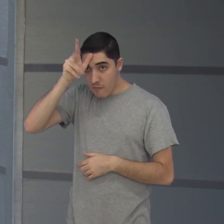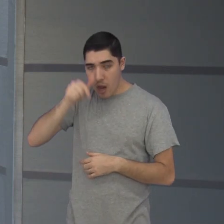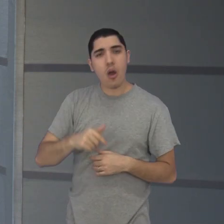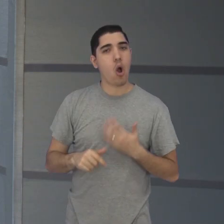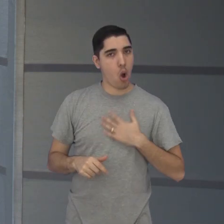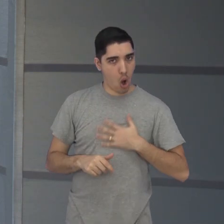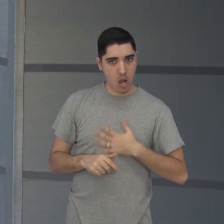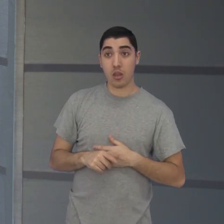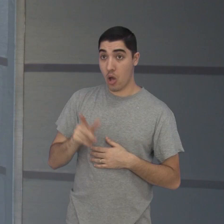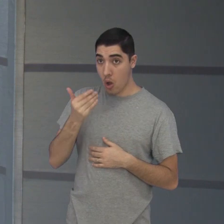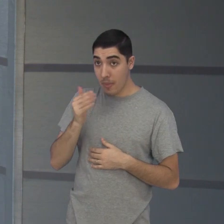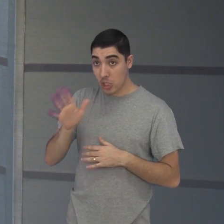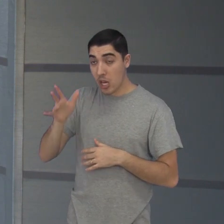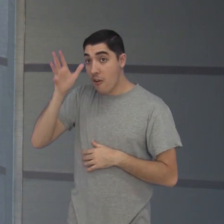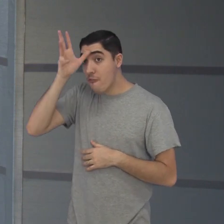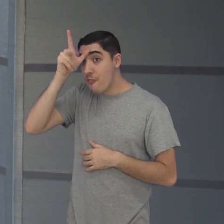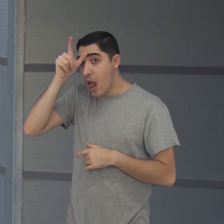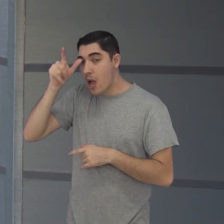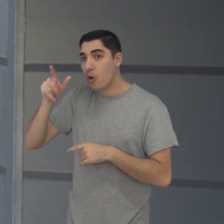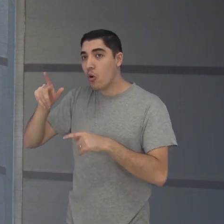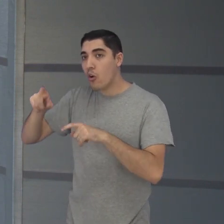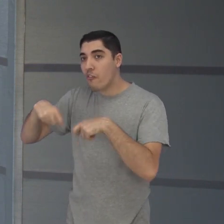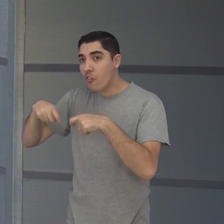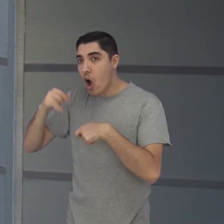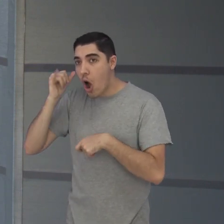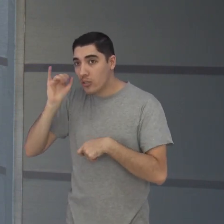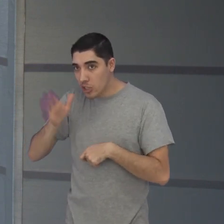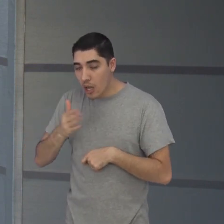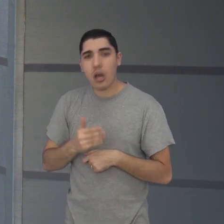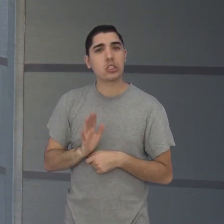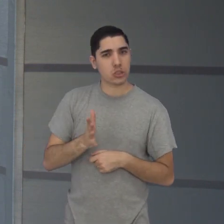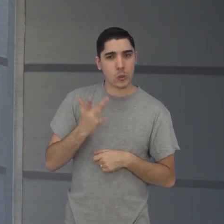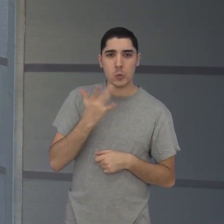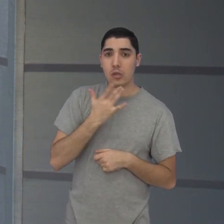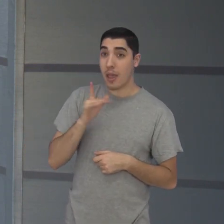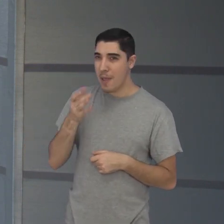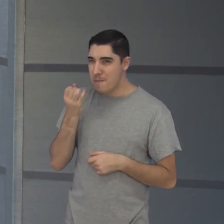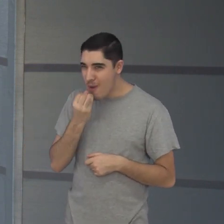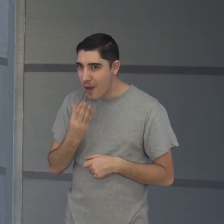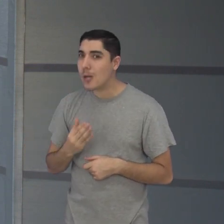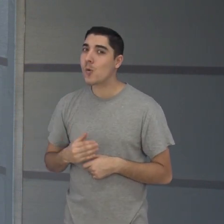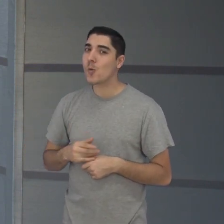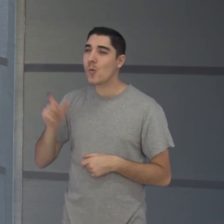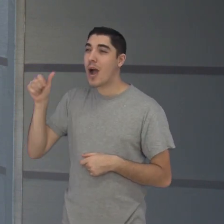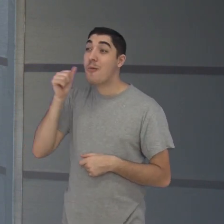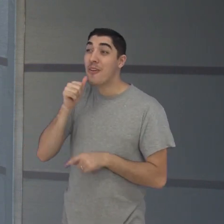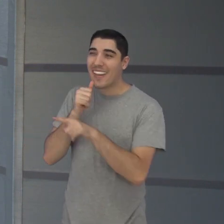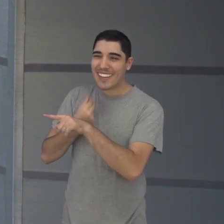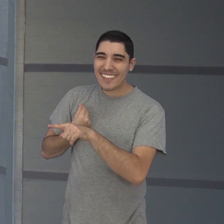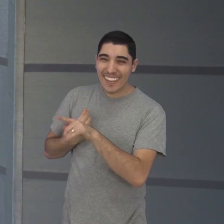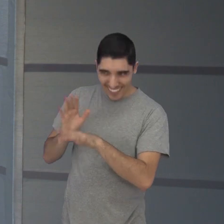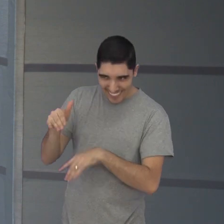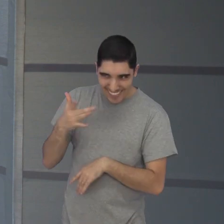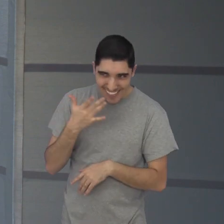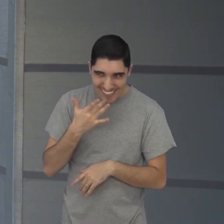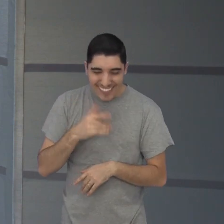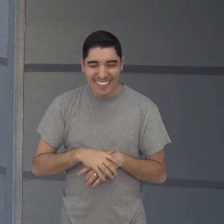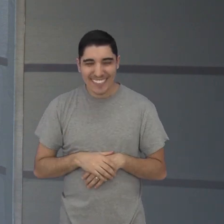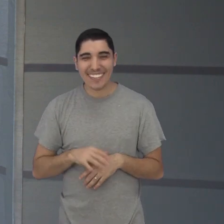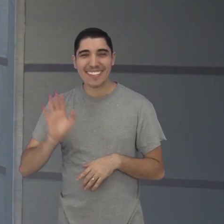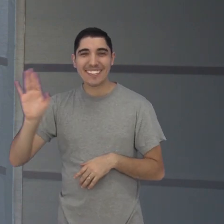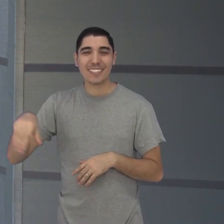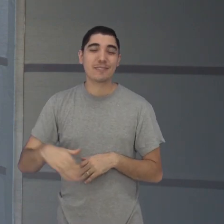de comer frango? Gosto de comer frango. Caipira já comeu? Já comi bastante. Em Bom. casa nós trata, né, bem? A mulher tá aí. Em